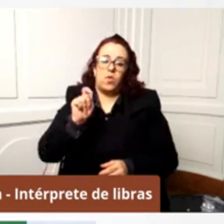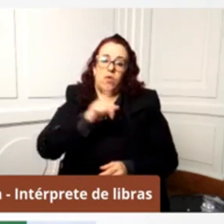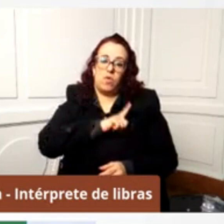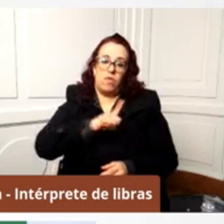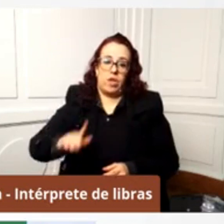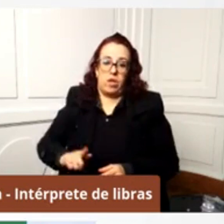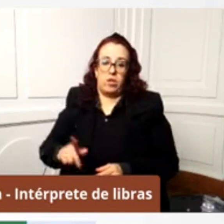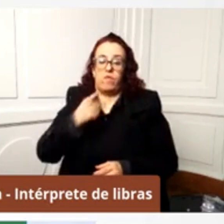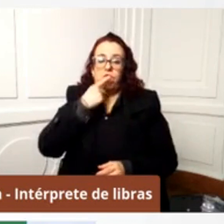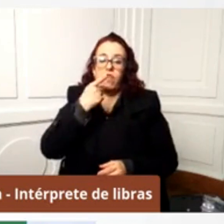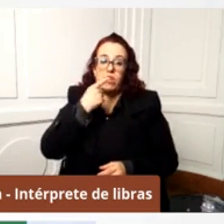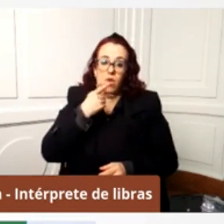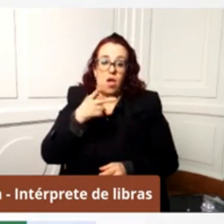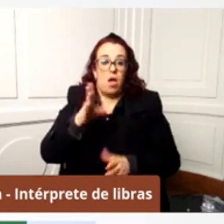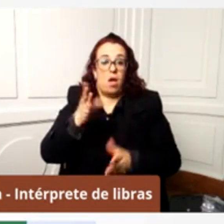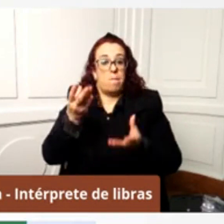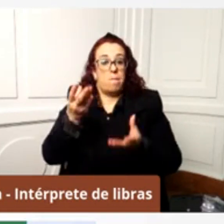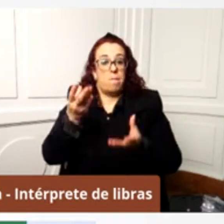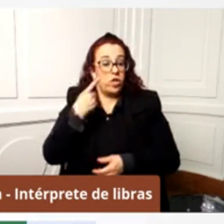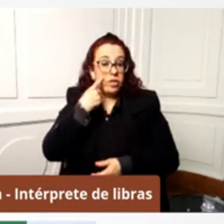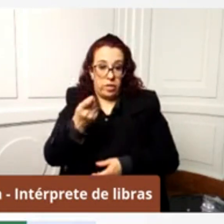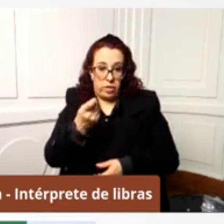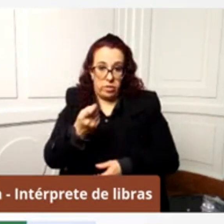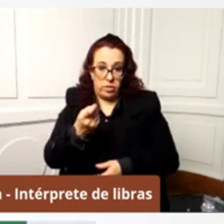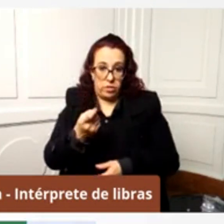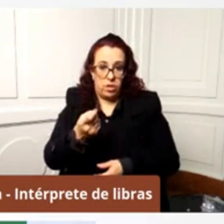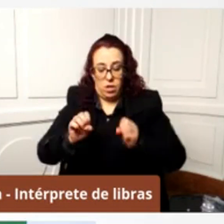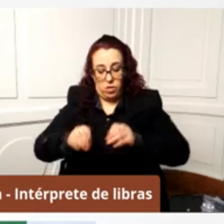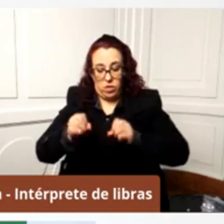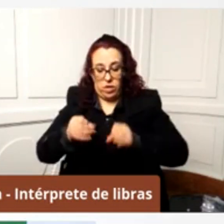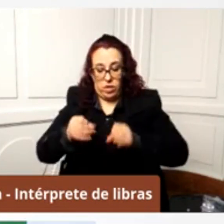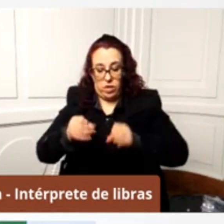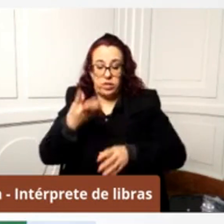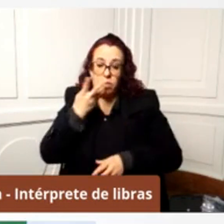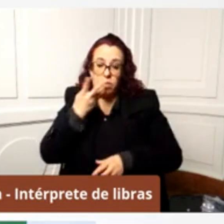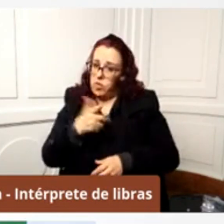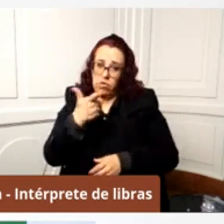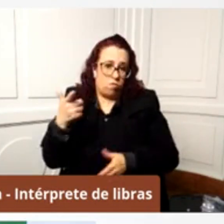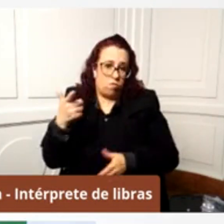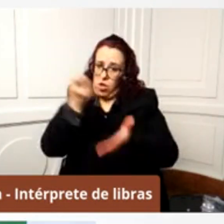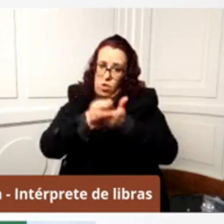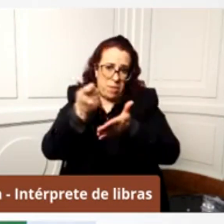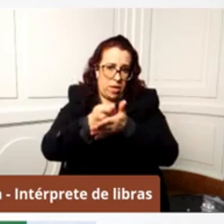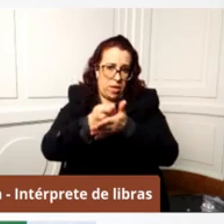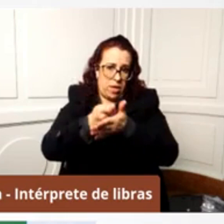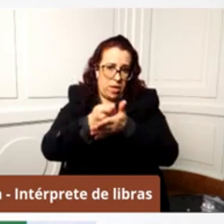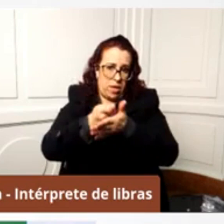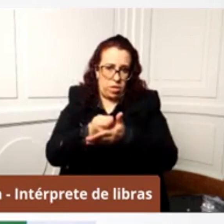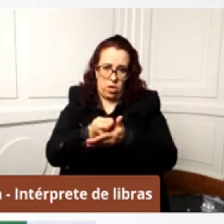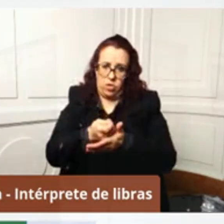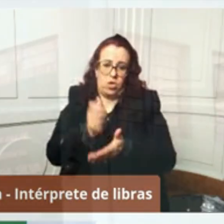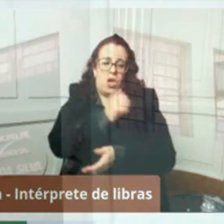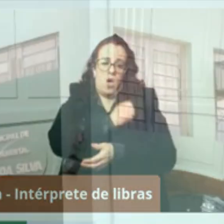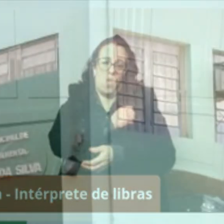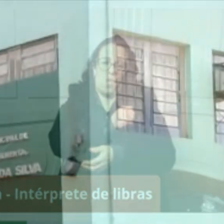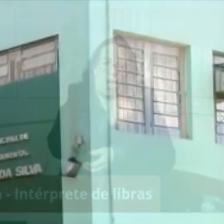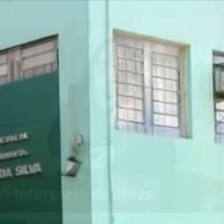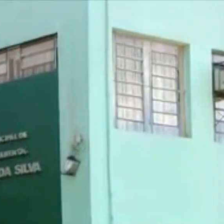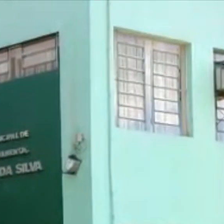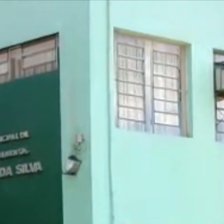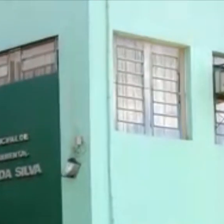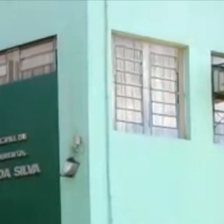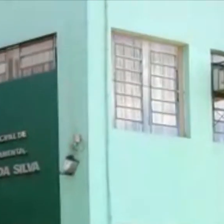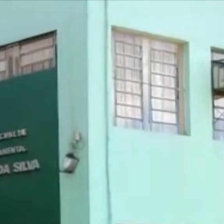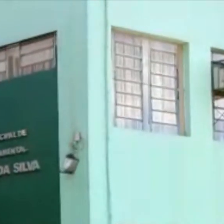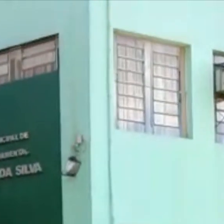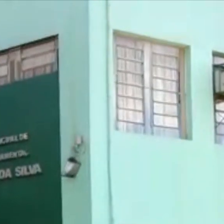atividades escolares e foi divulgado pelo governador Eduardo Leite em transmissão ao vivo na página do Facebook do governo estadual. O